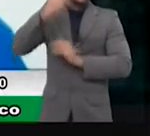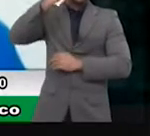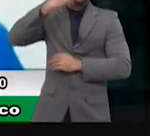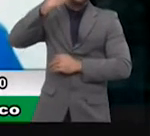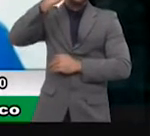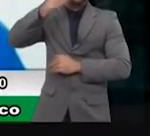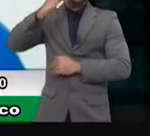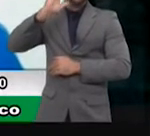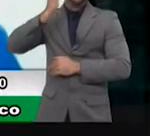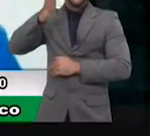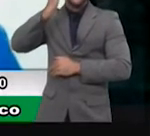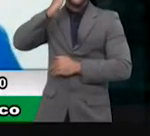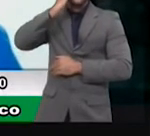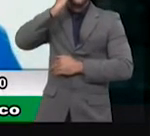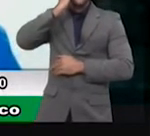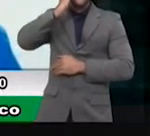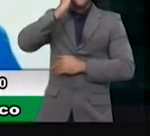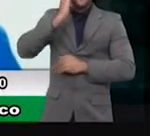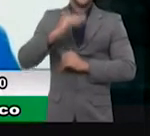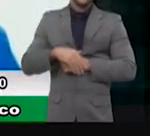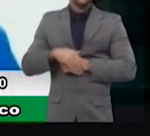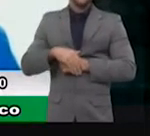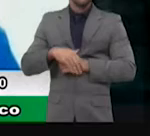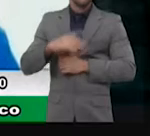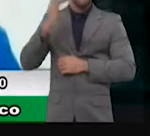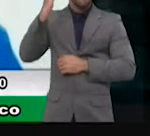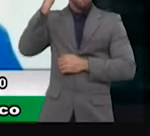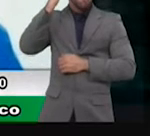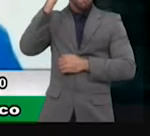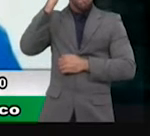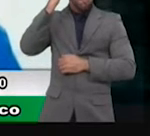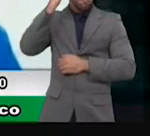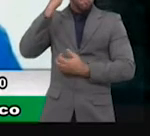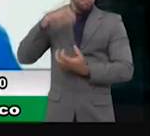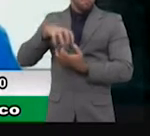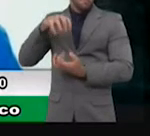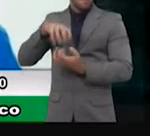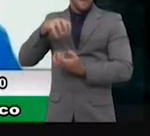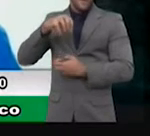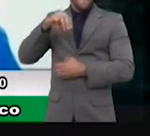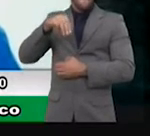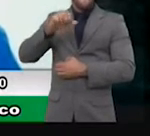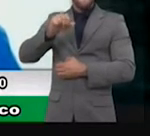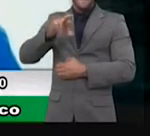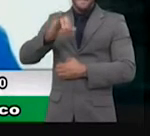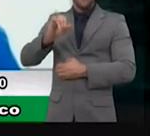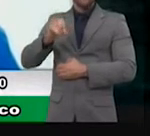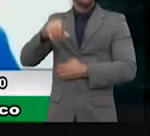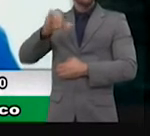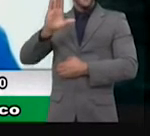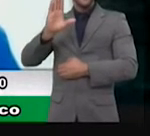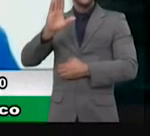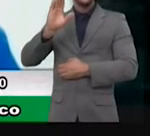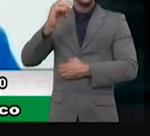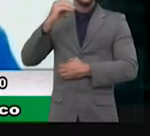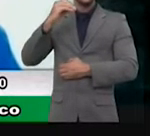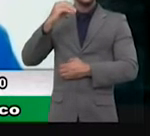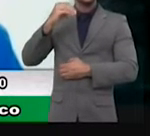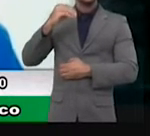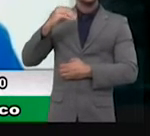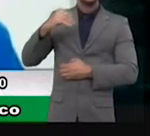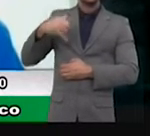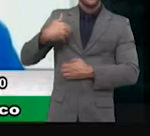experiente de todos nós aí em idade. O Mário tem mais mandatos, mas o seu Jair é o mais experiente em